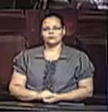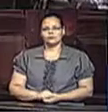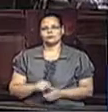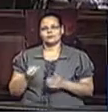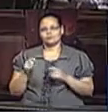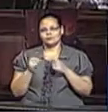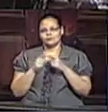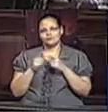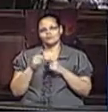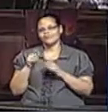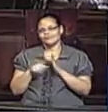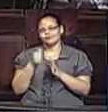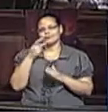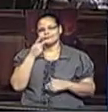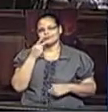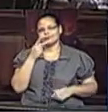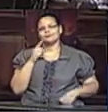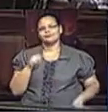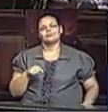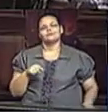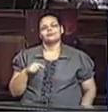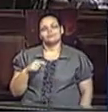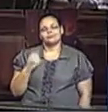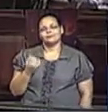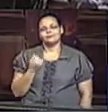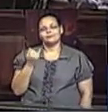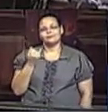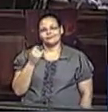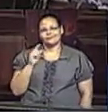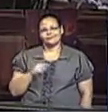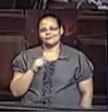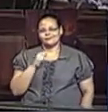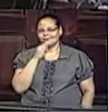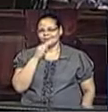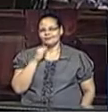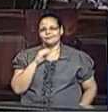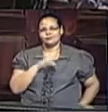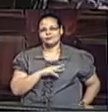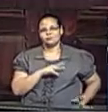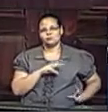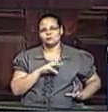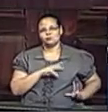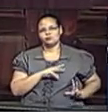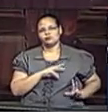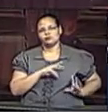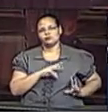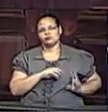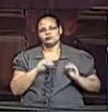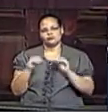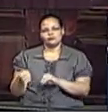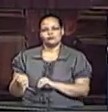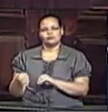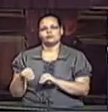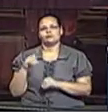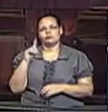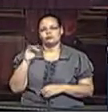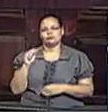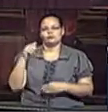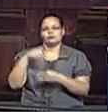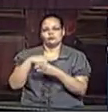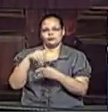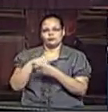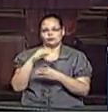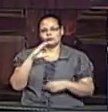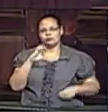primeiro lugar, eu quero dizer que foi bastante pertinente o adiamento da votação da SEDAI. Essa não é